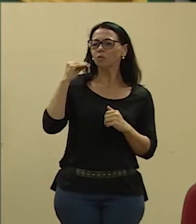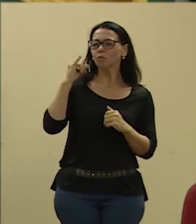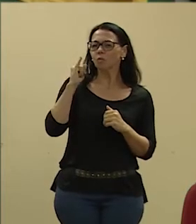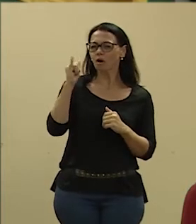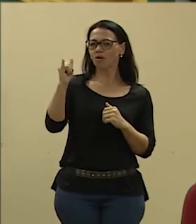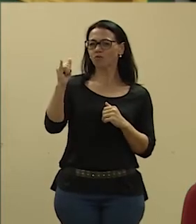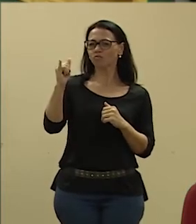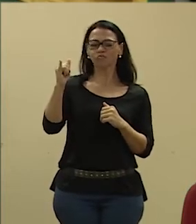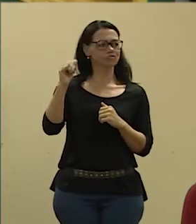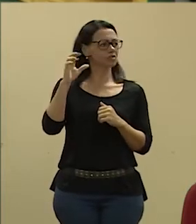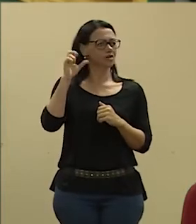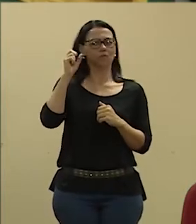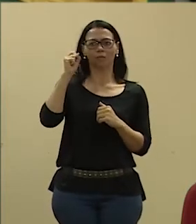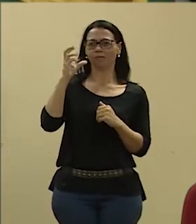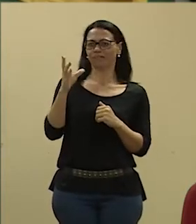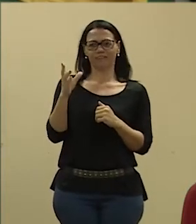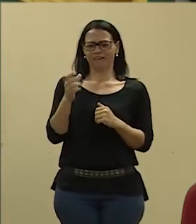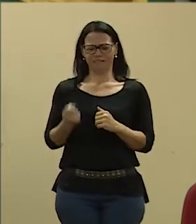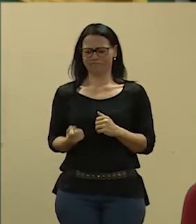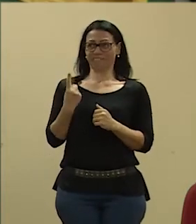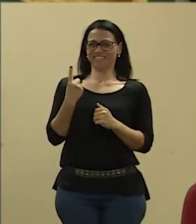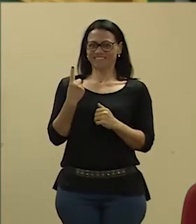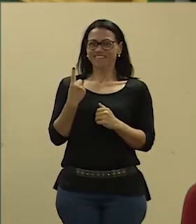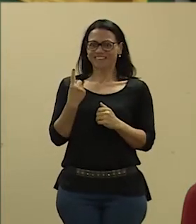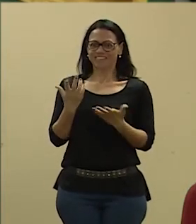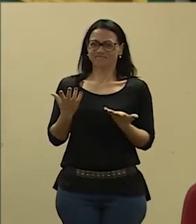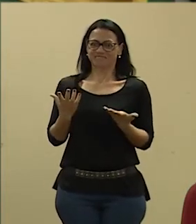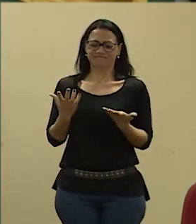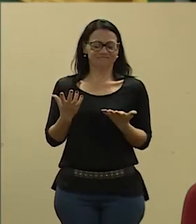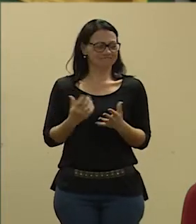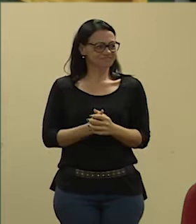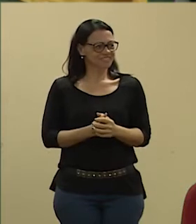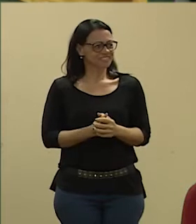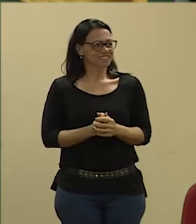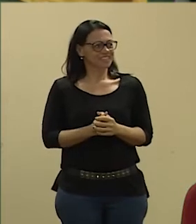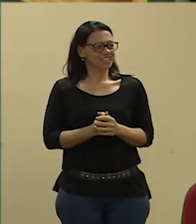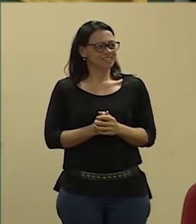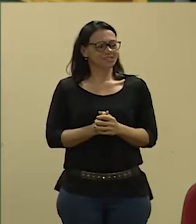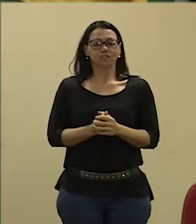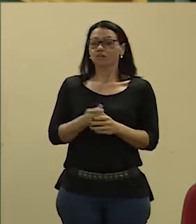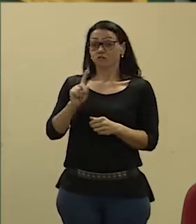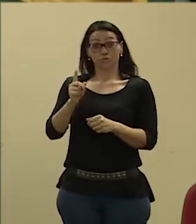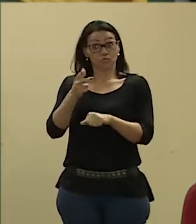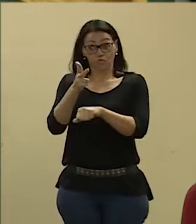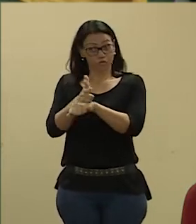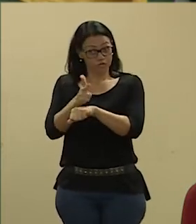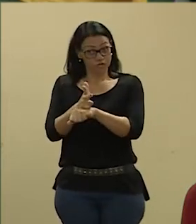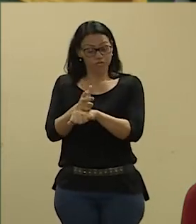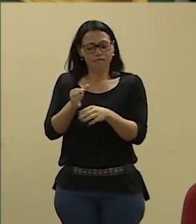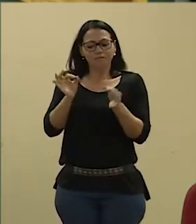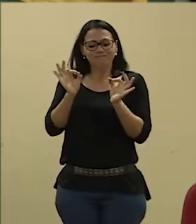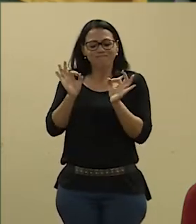máximo é daquelas mas a oi tudo bem então mas enfim num vídeo a gente não tem muito como a gente gostaria